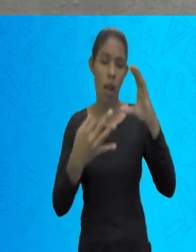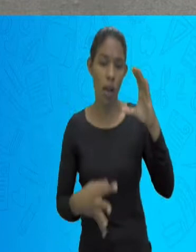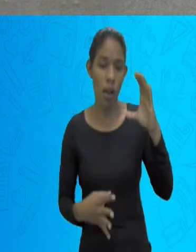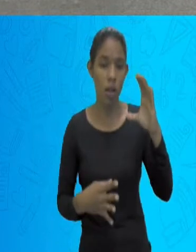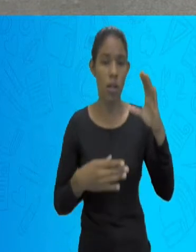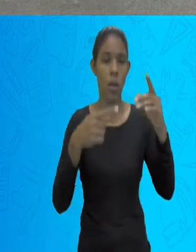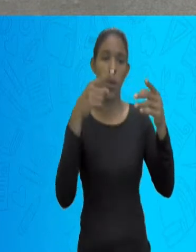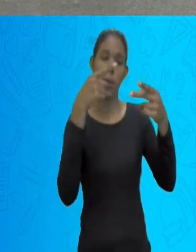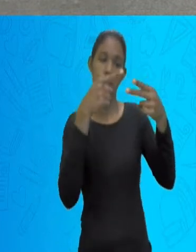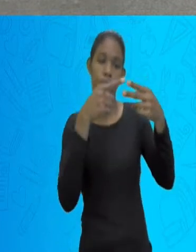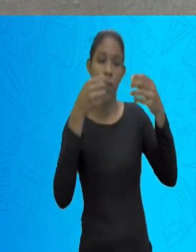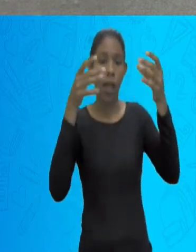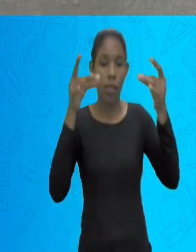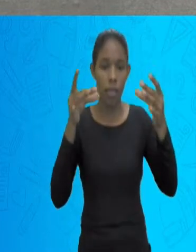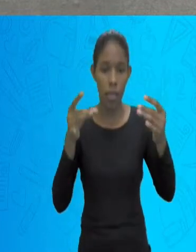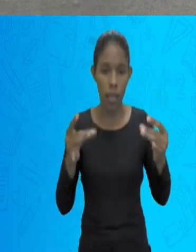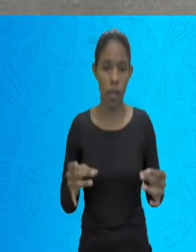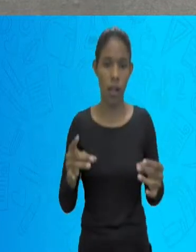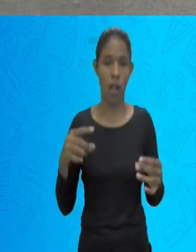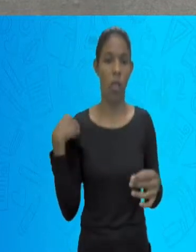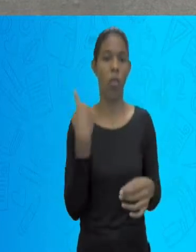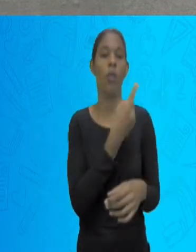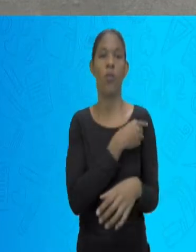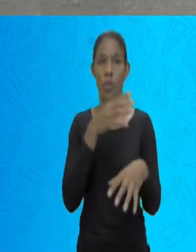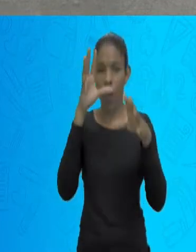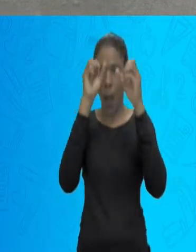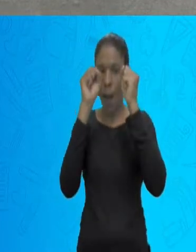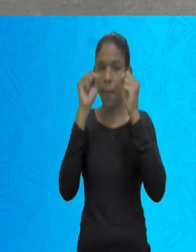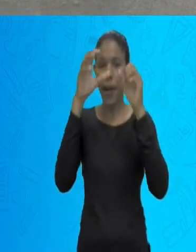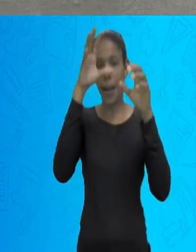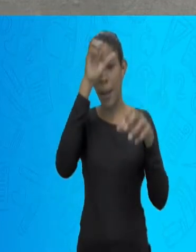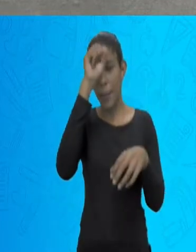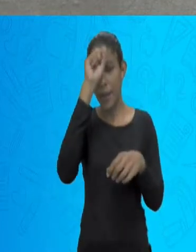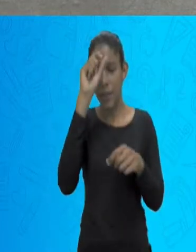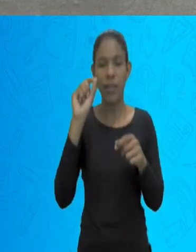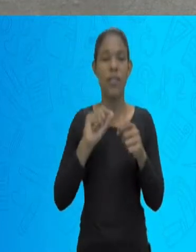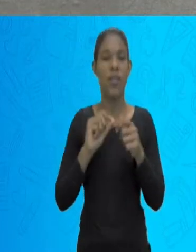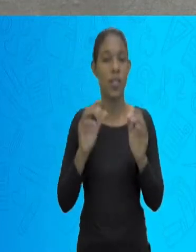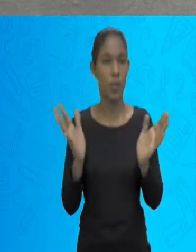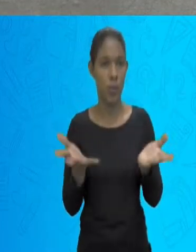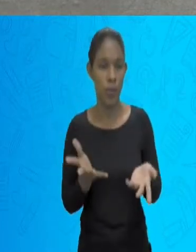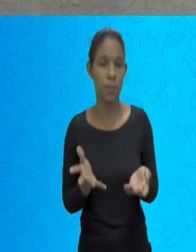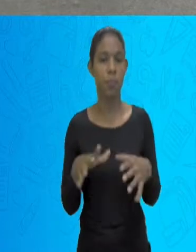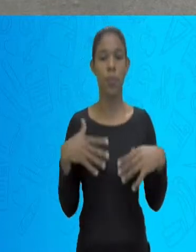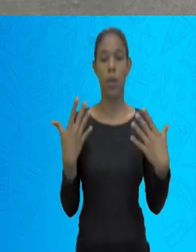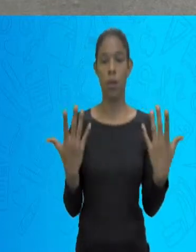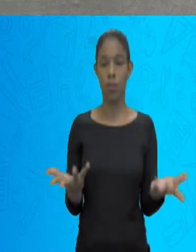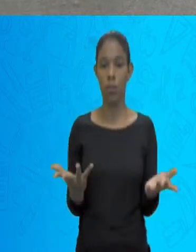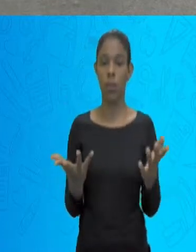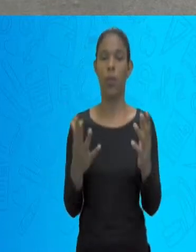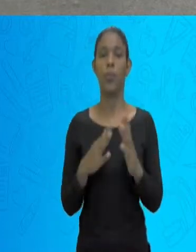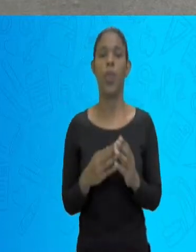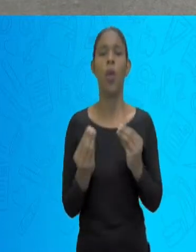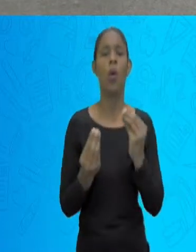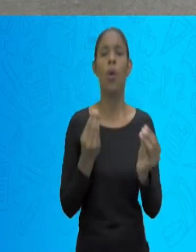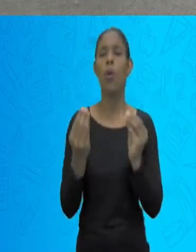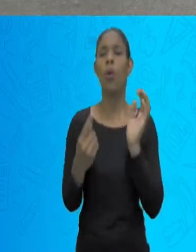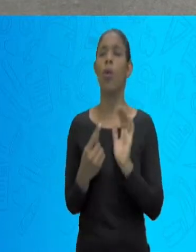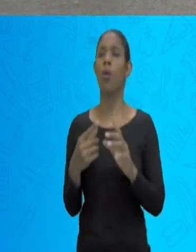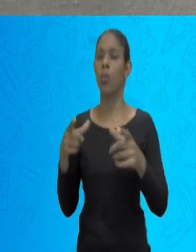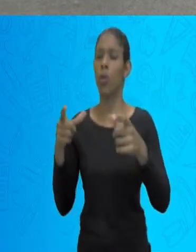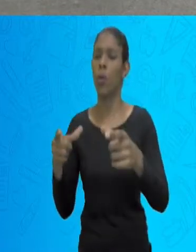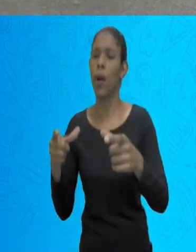aprender. Vamos então falar um pouquinho e identificar algumas paisagens diferentes. A gente tem